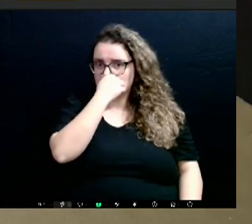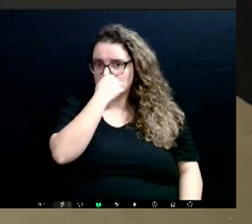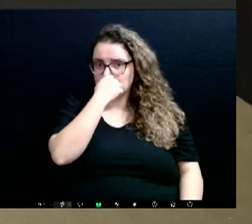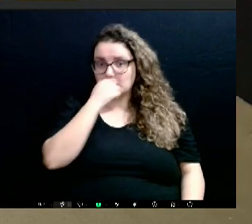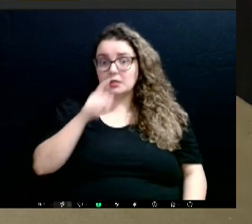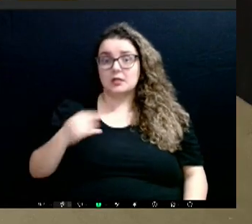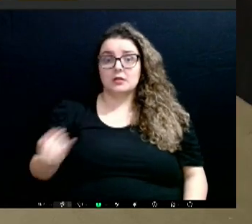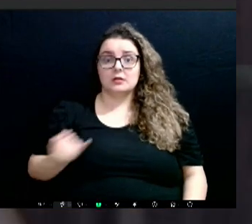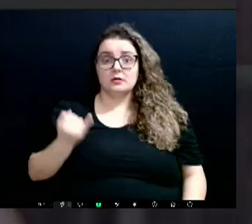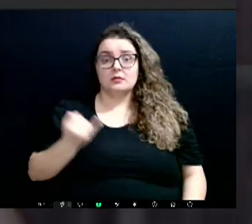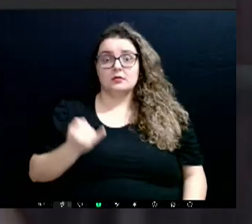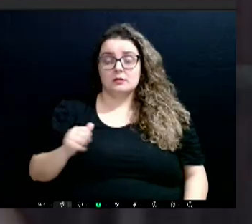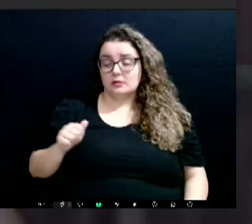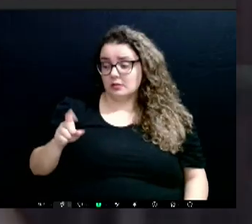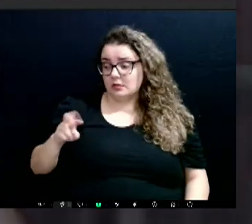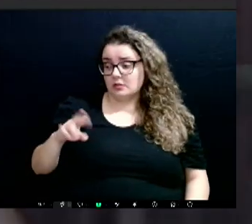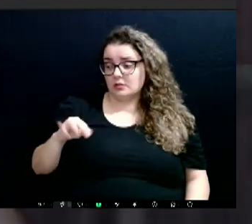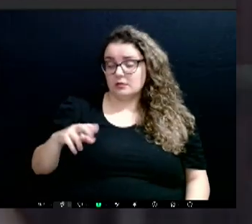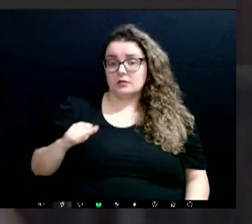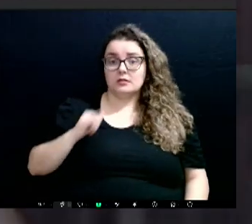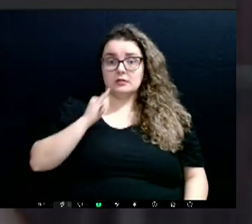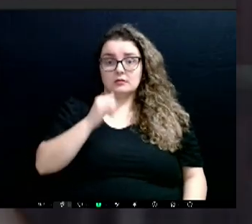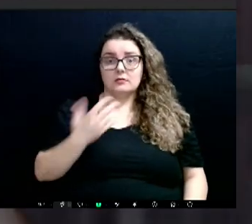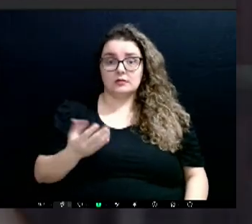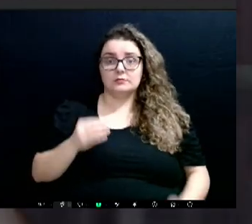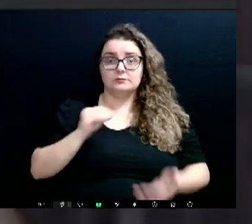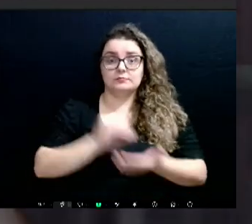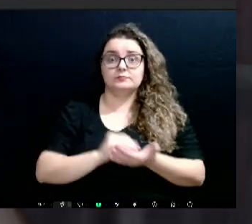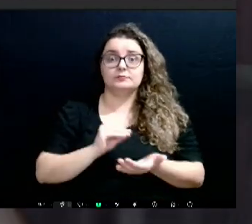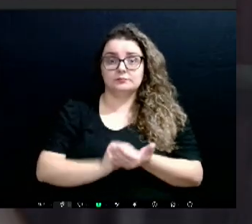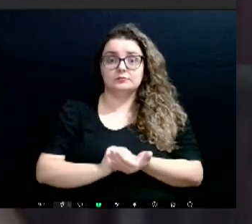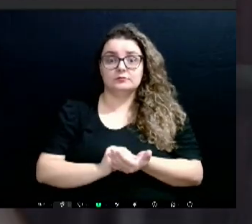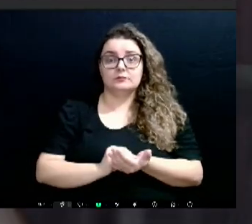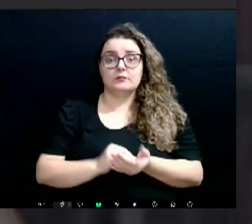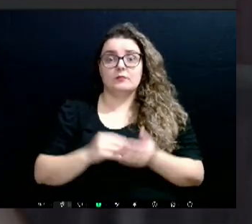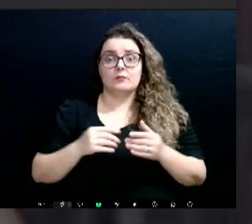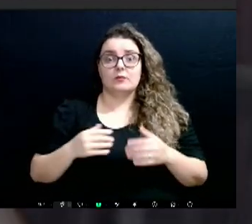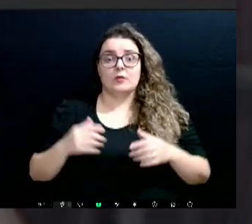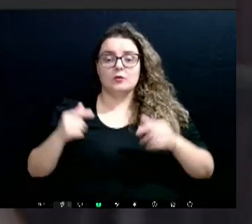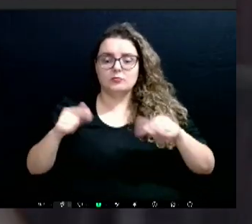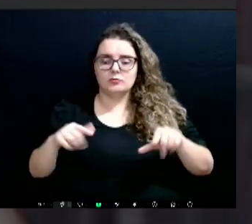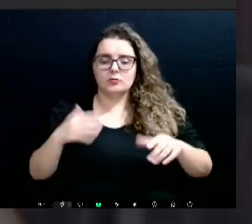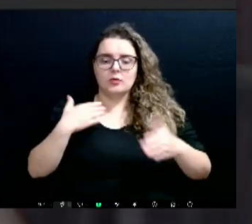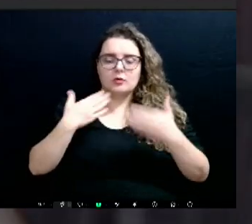que a Adriana coloca, dessa falta do espaço do diálogo, da